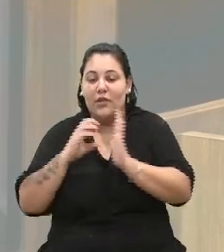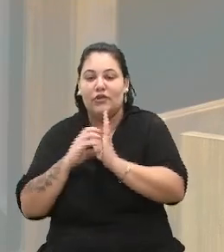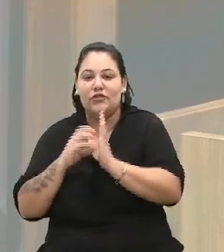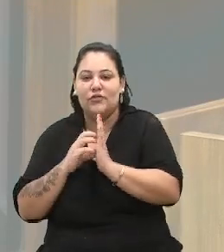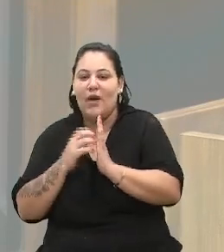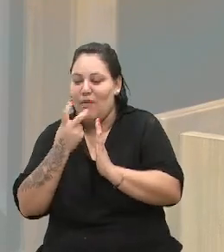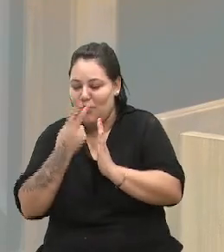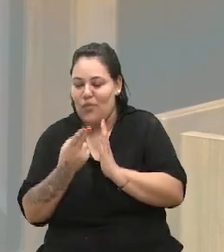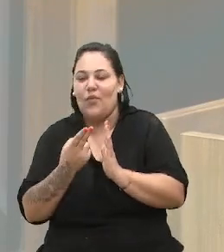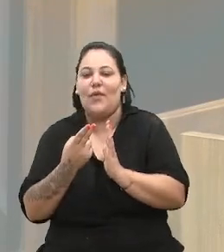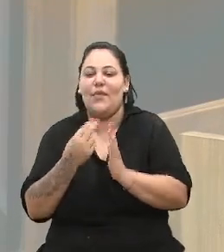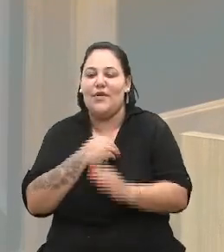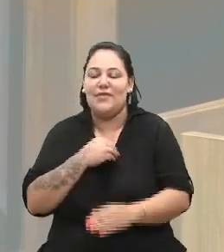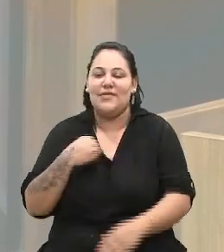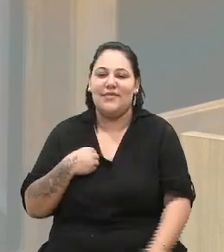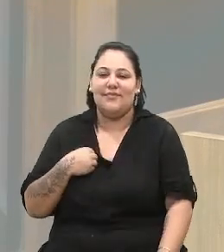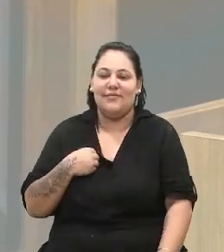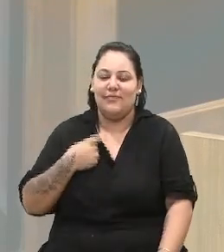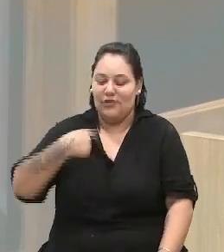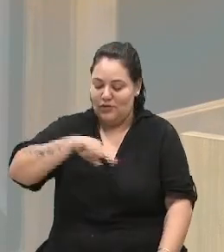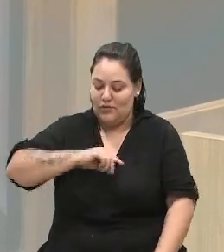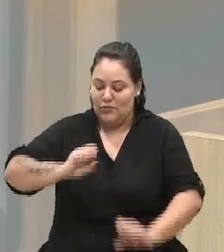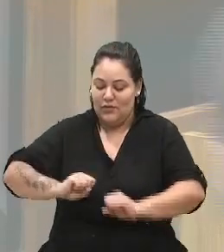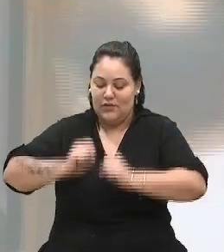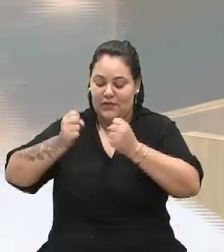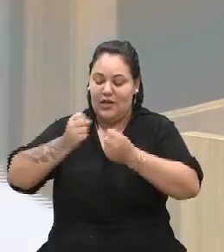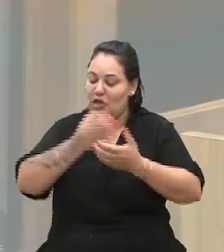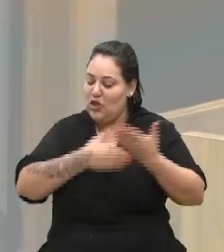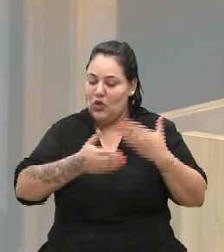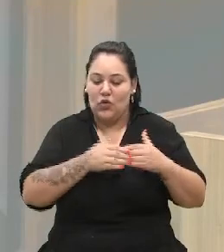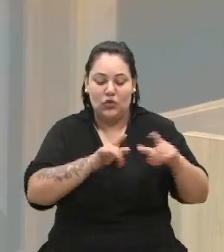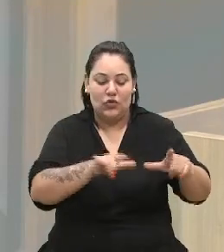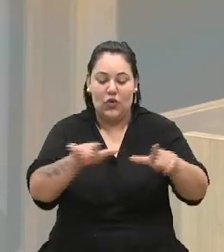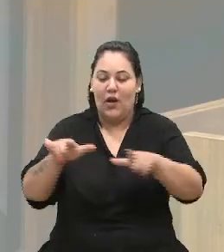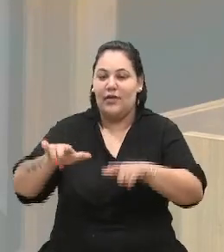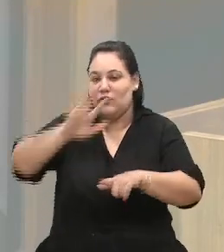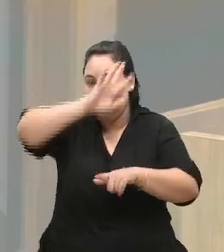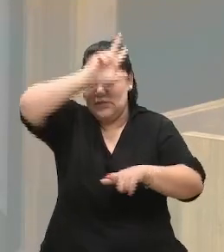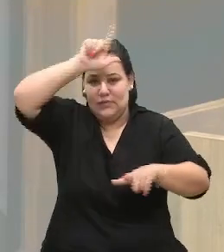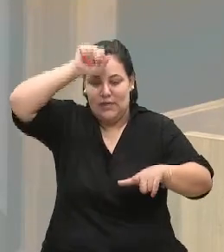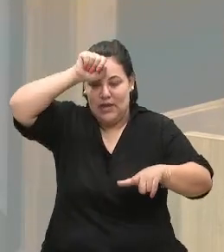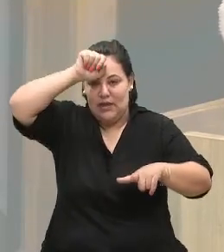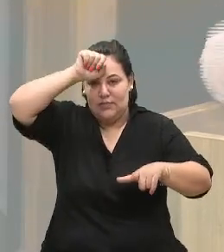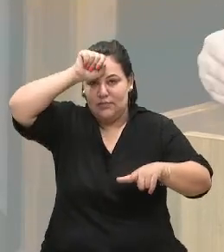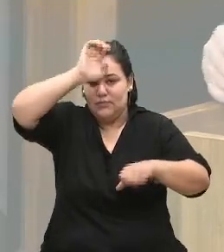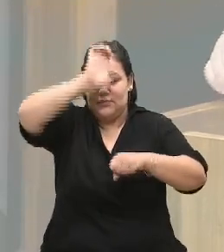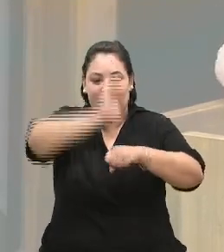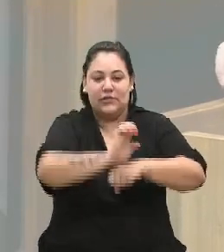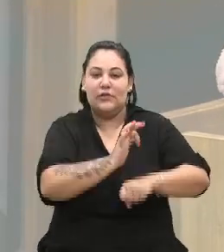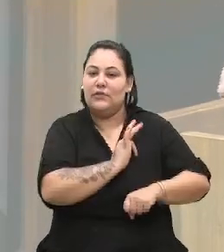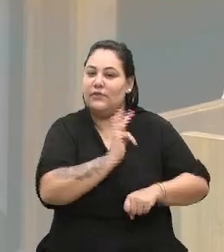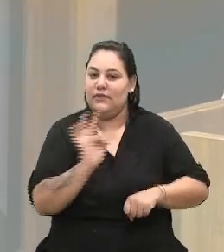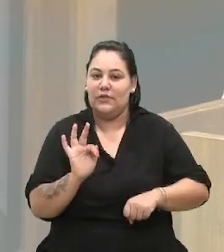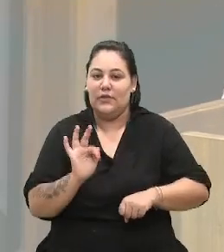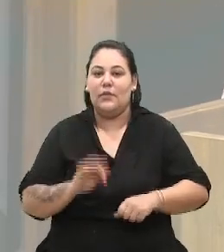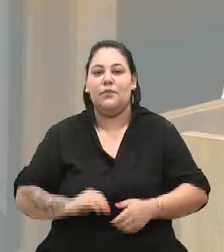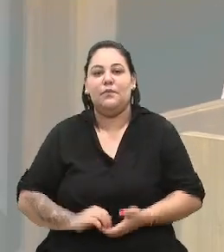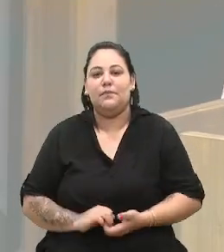E nós vamos defender isso em todas as esferas municipais, na esfera estadual e na esfera